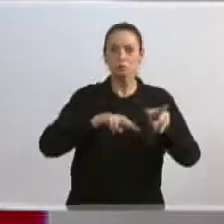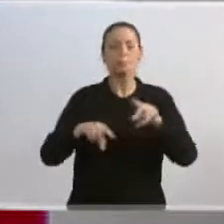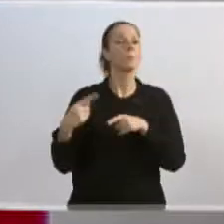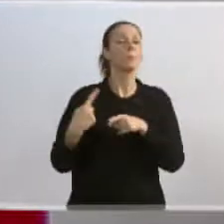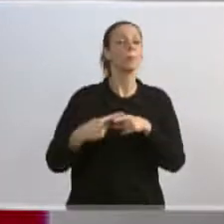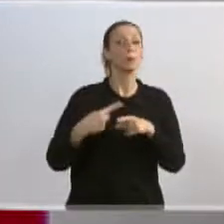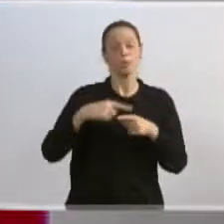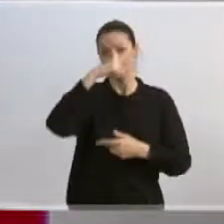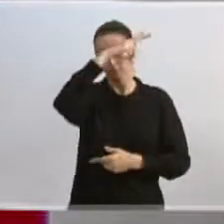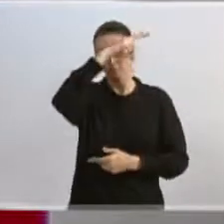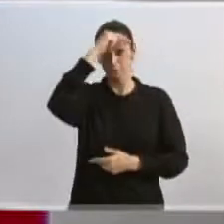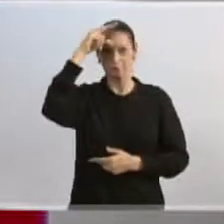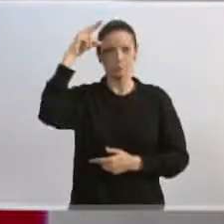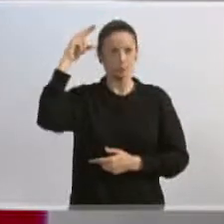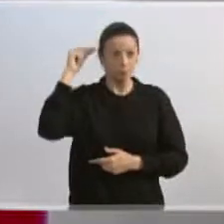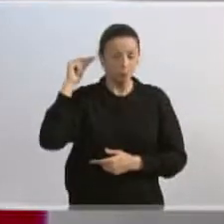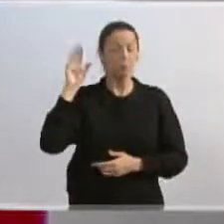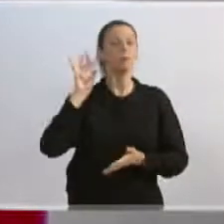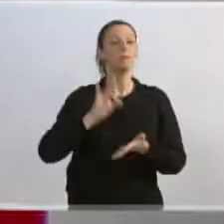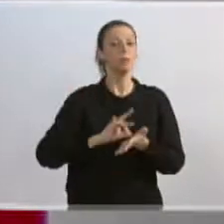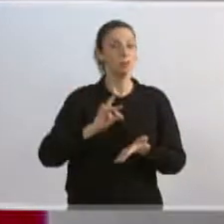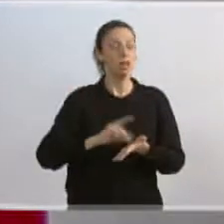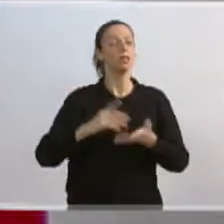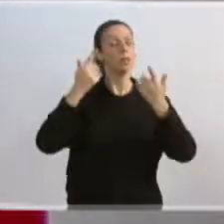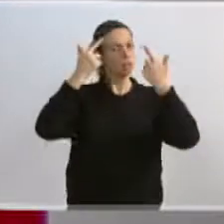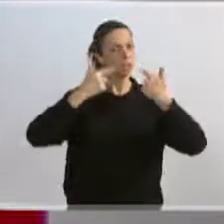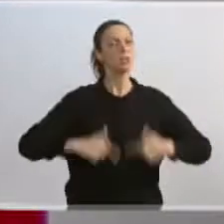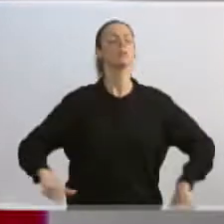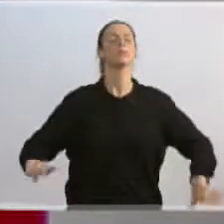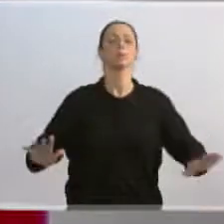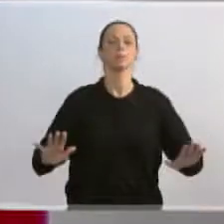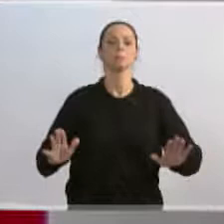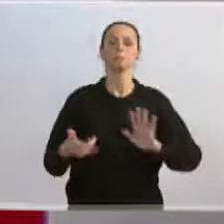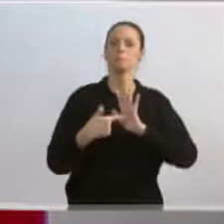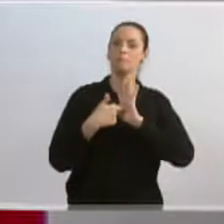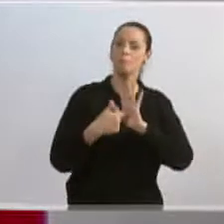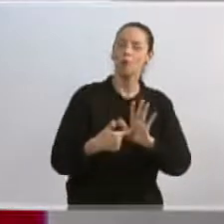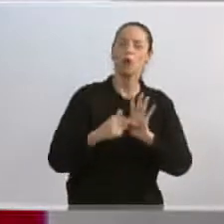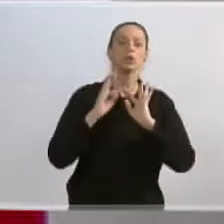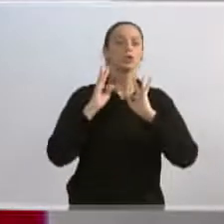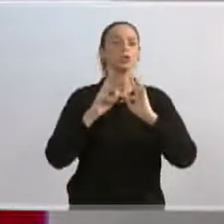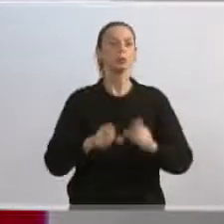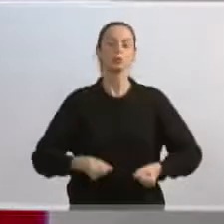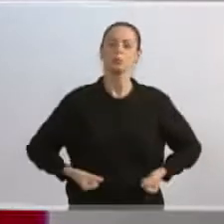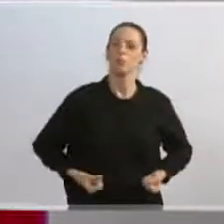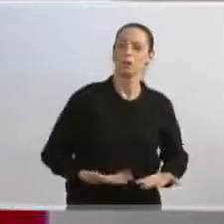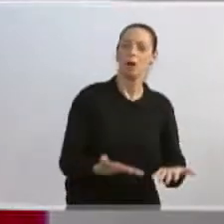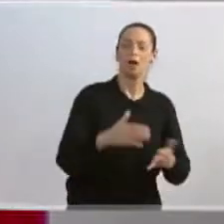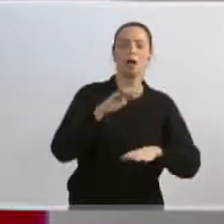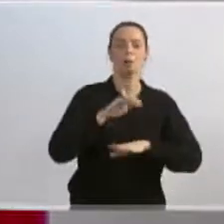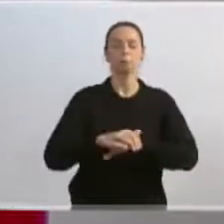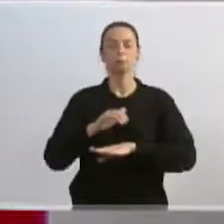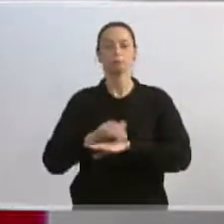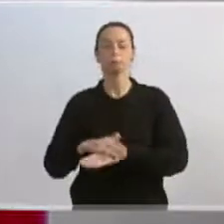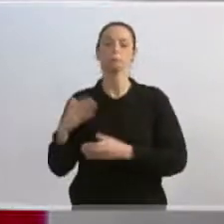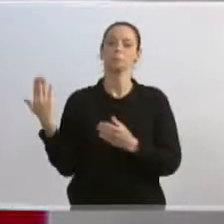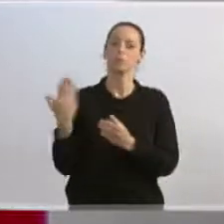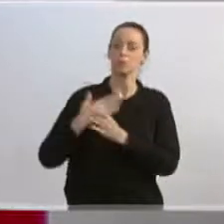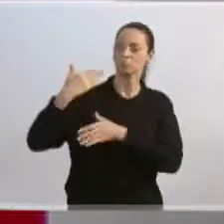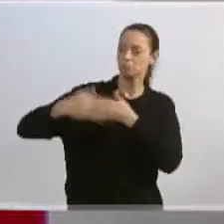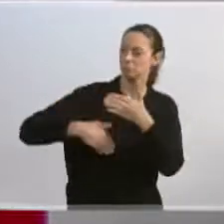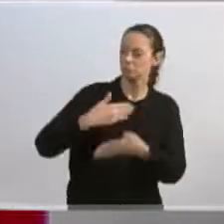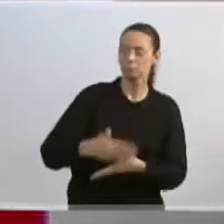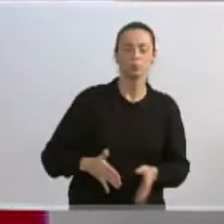seja cada vez mais transparente em suas contas públicas em seus atos seus processos e também